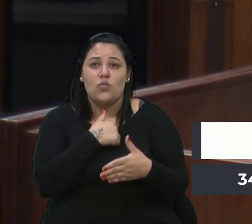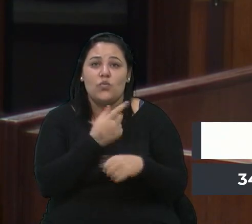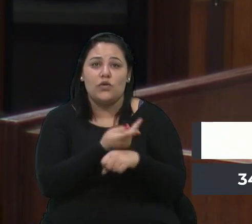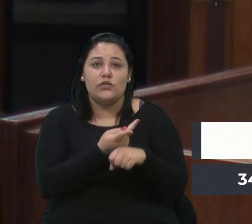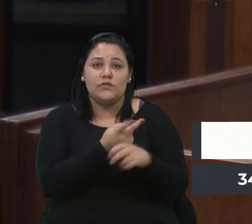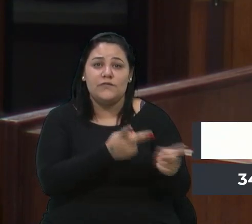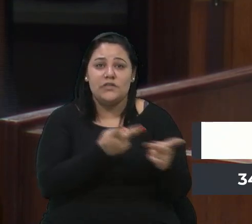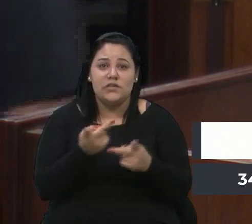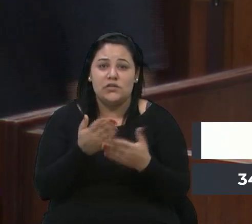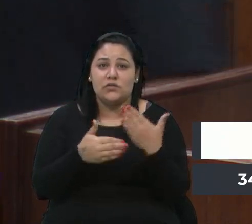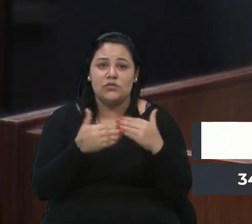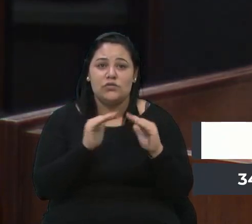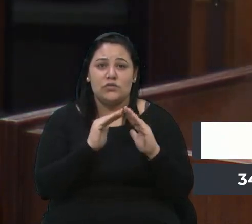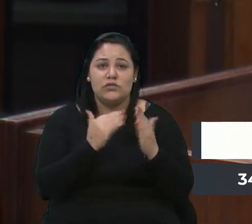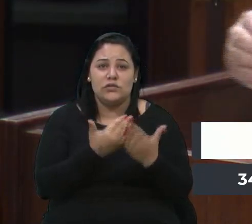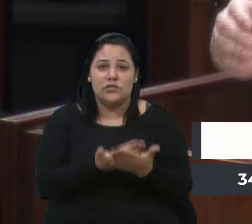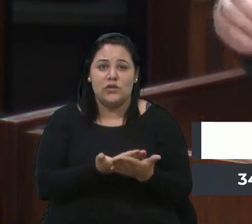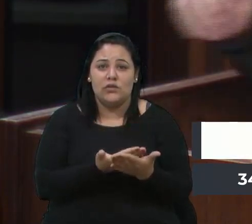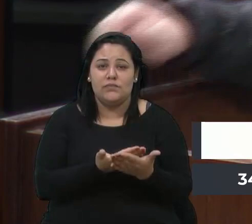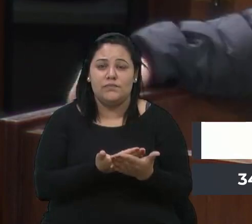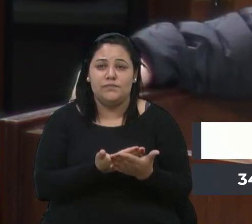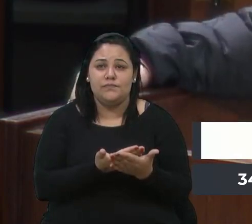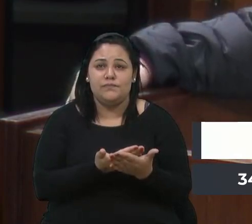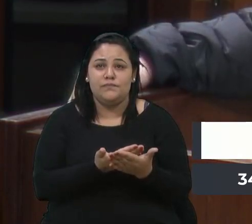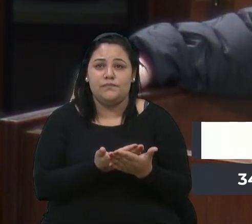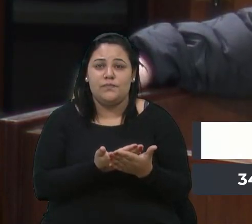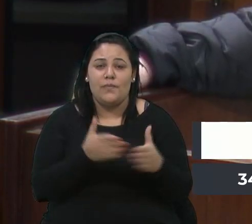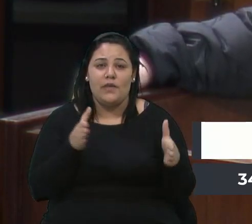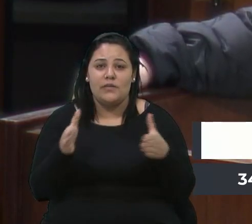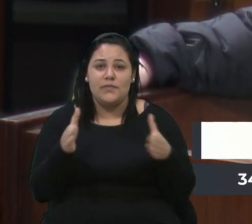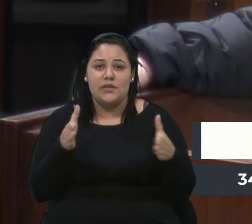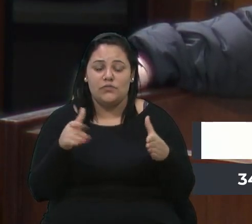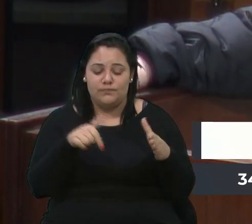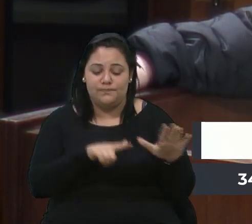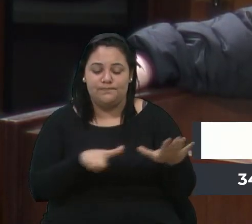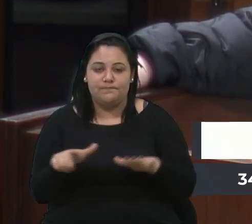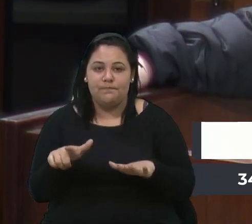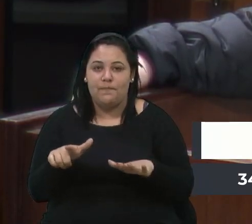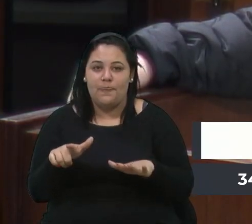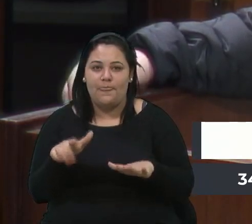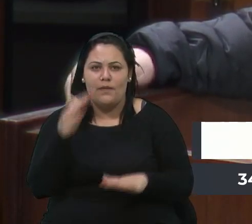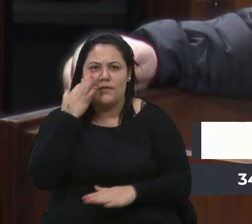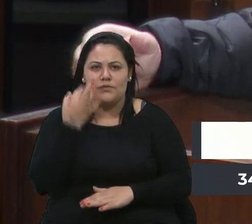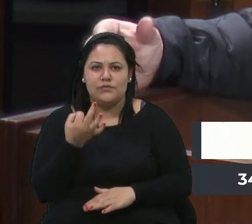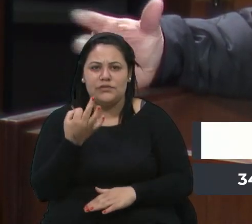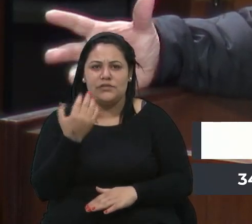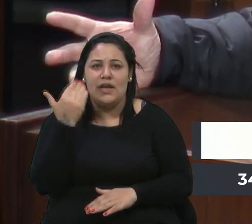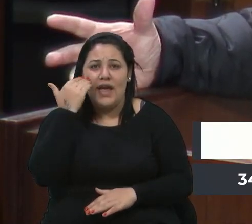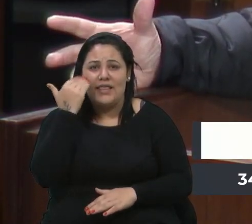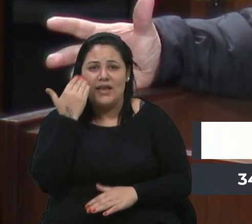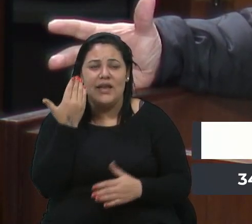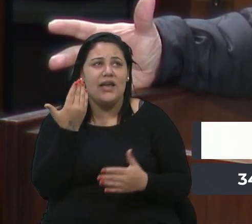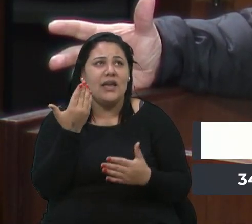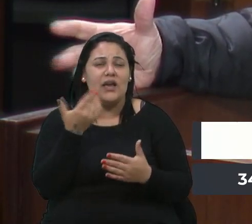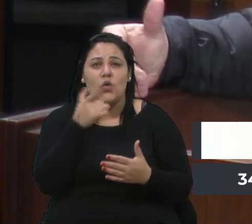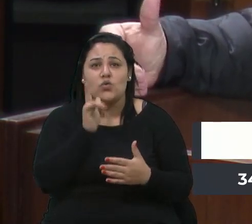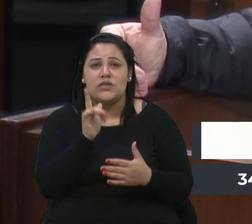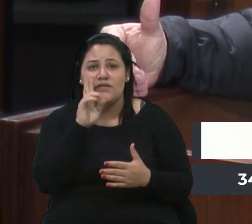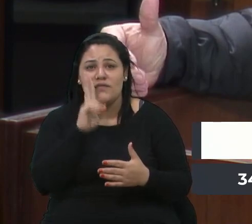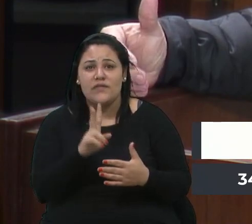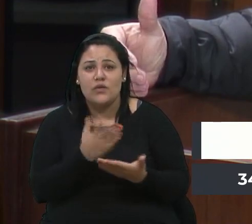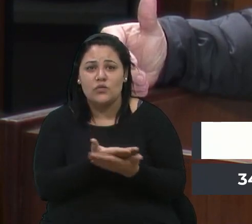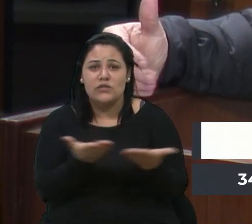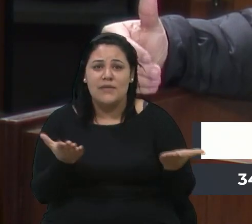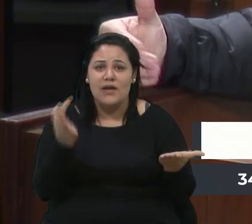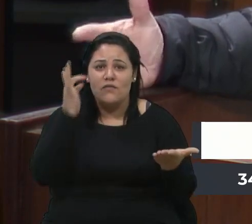todas as escolas declaração de líder da bancada do PT, durante a semana, para entender até o espaço físico que nós